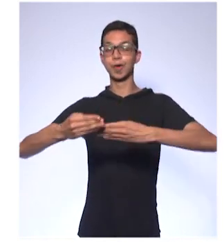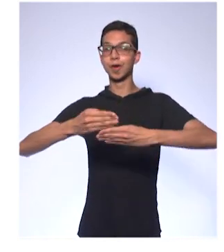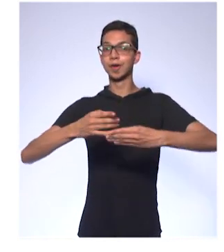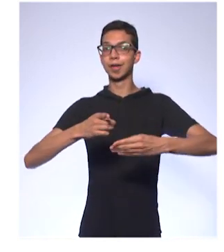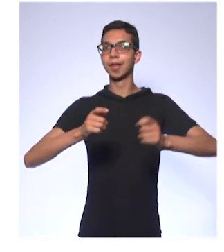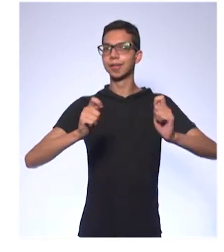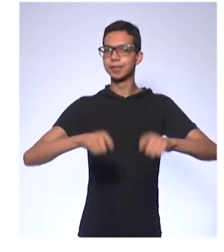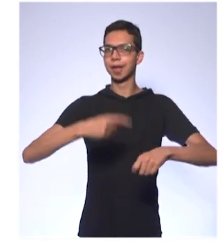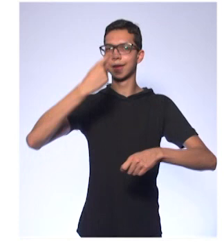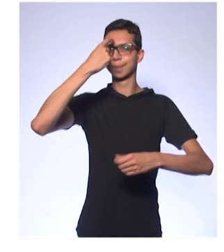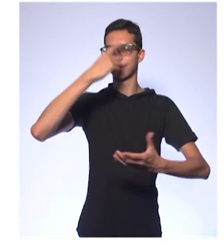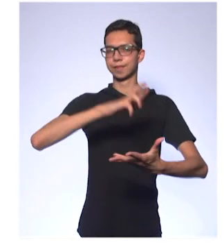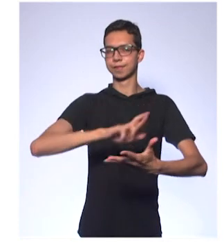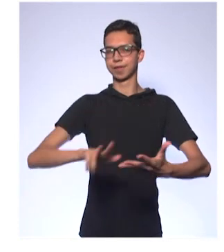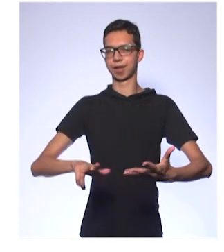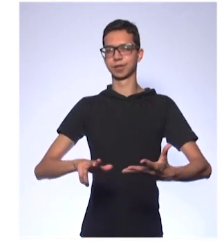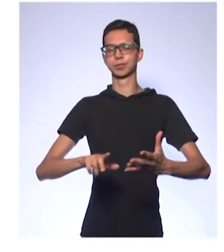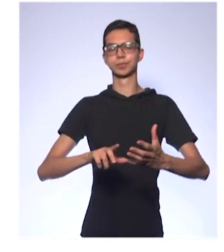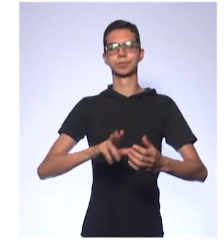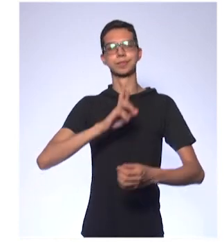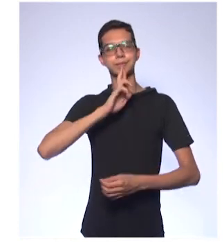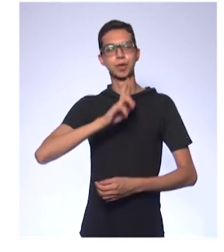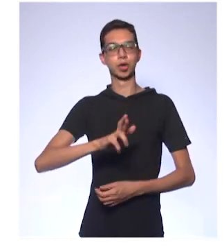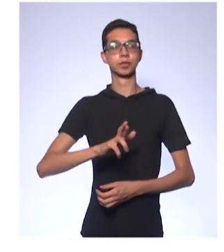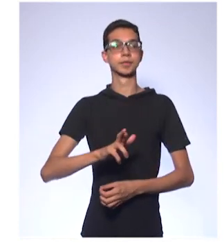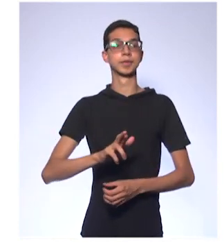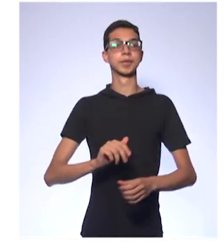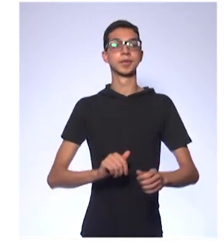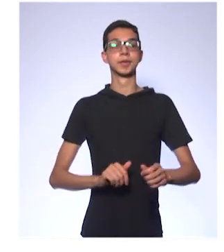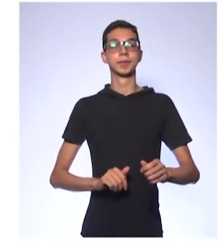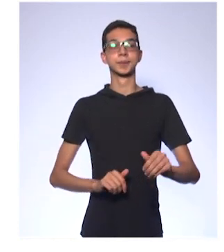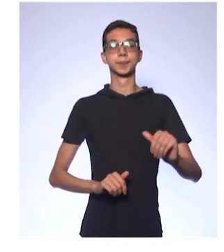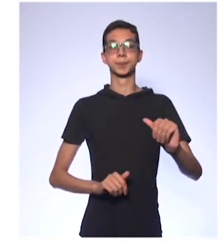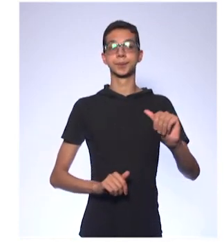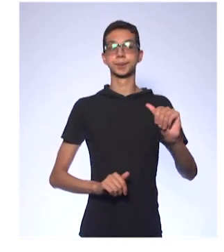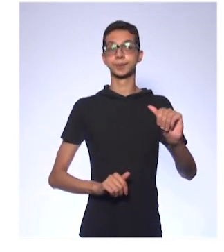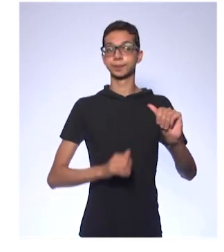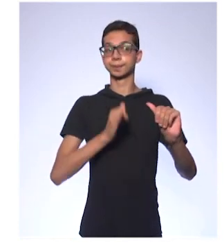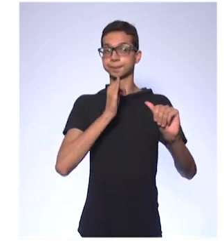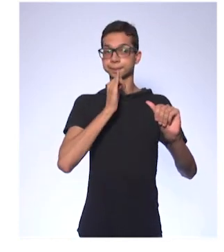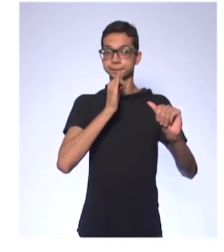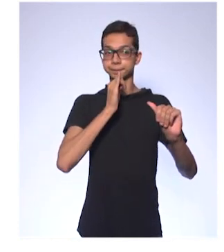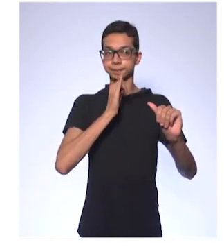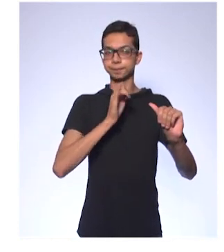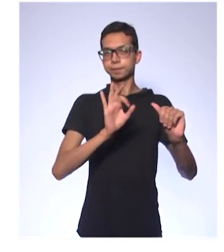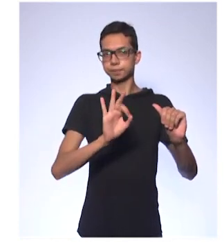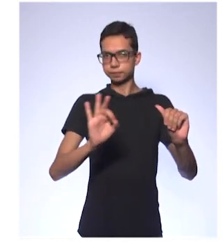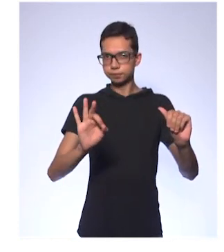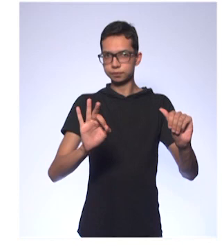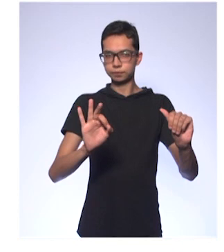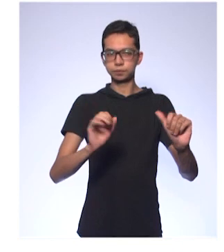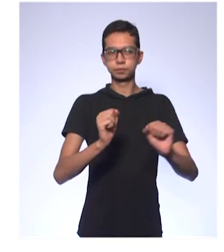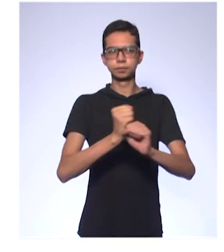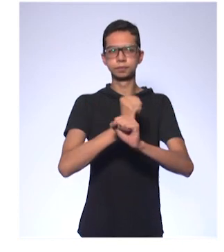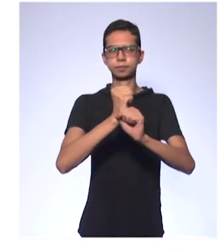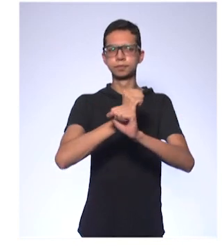aí. Otimiza os custos da construção de edifícios? Sim, pode